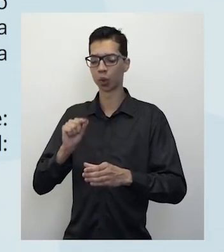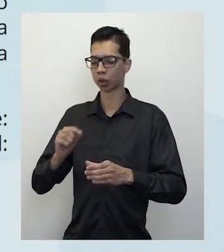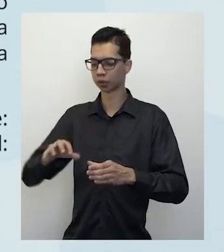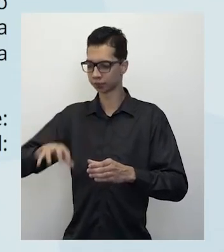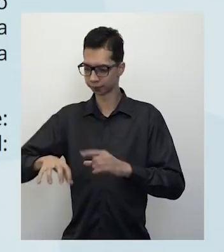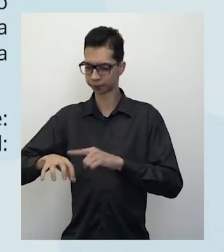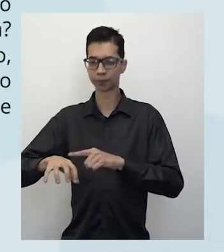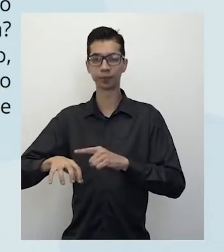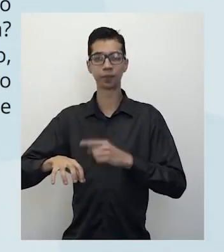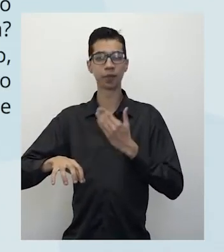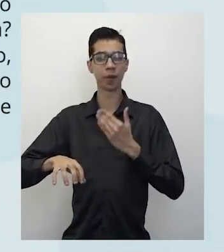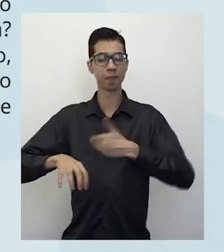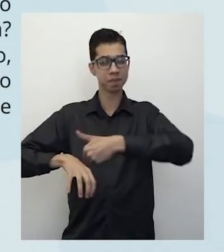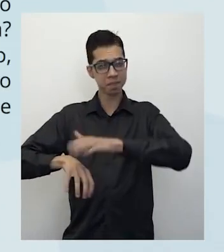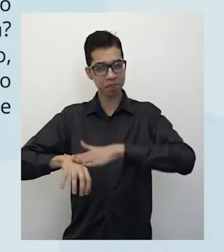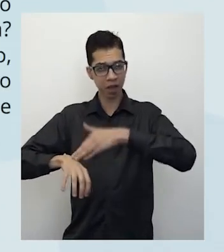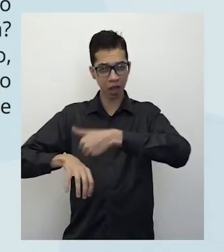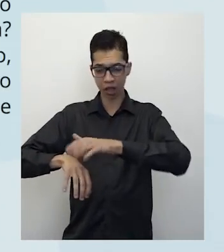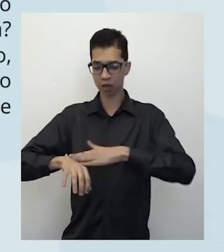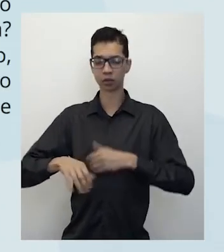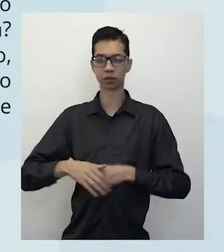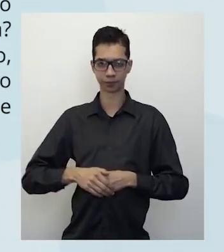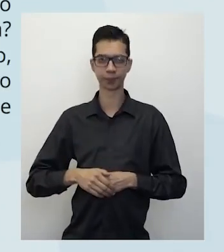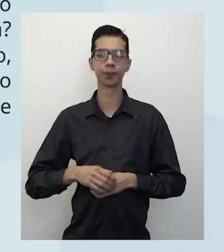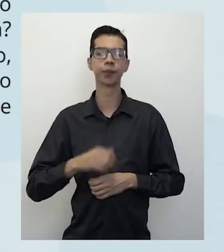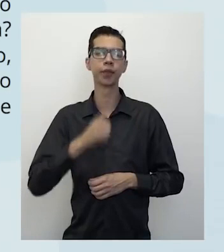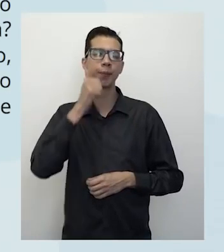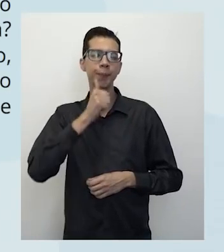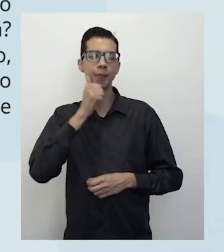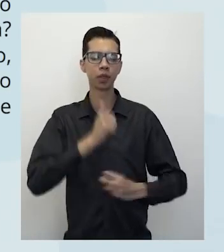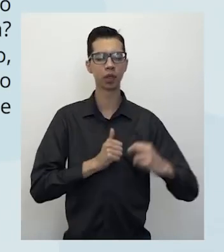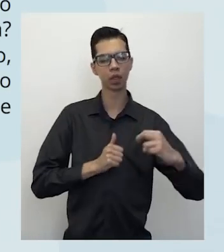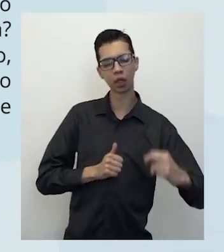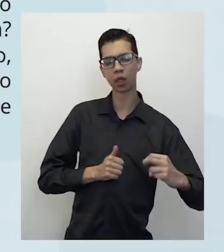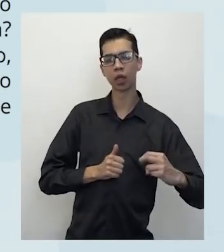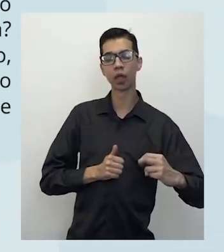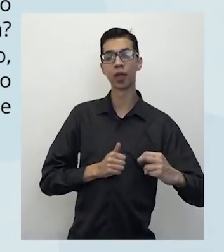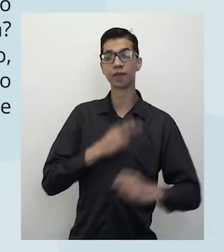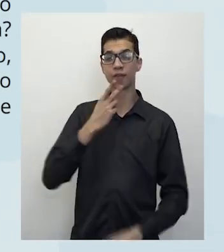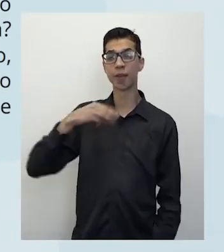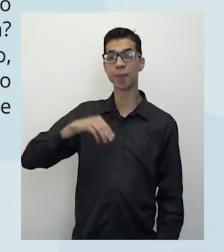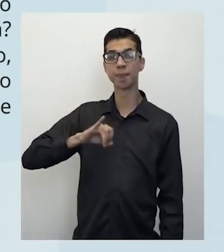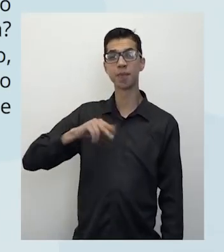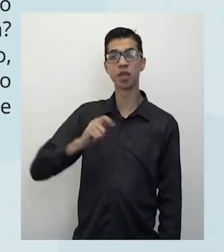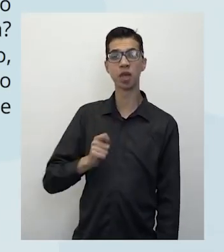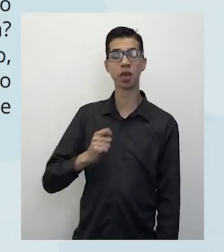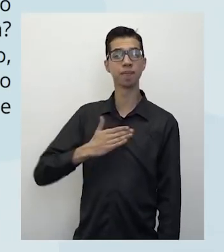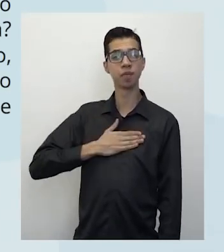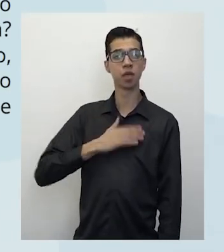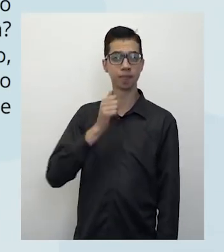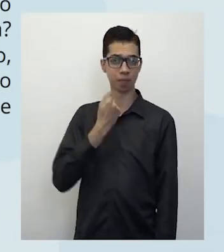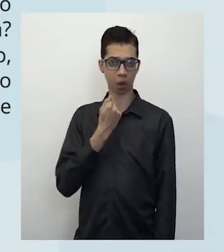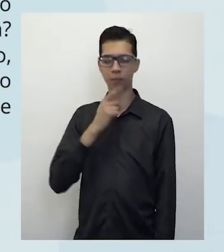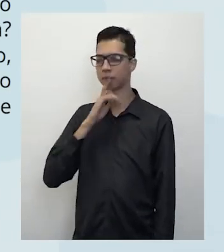Minha pão! O pai achou que ensinar a concordância nominal não tinha hora nem lugar. Filhinha, não é minha